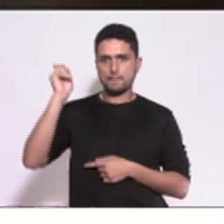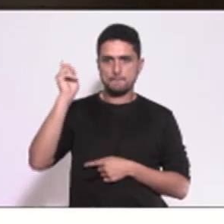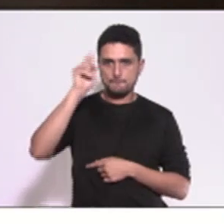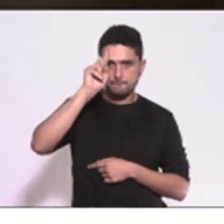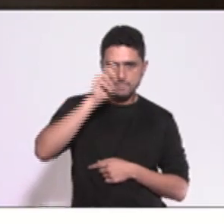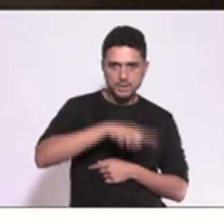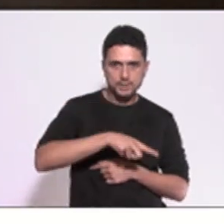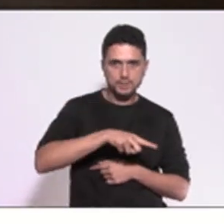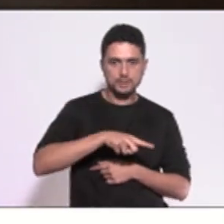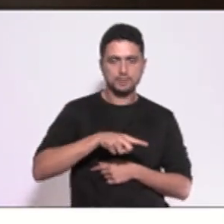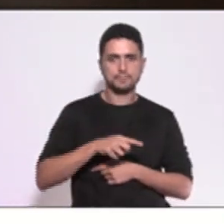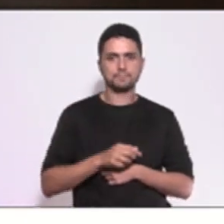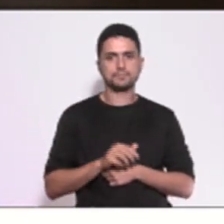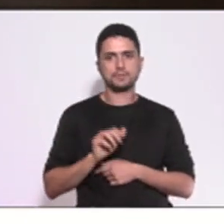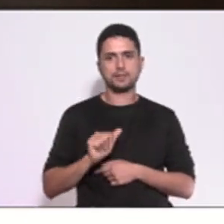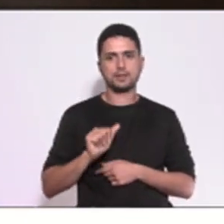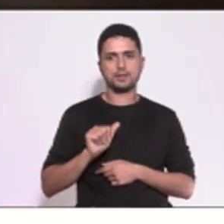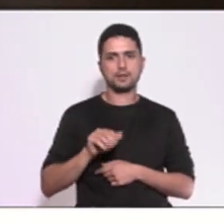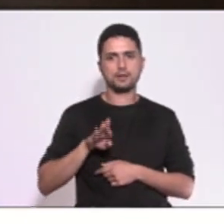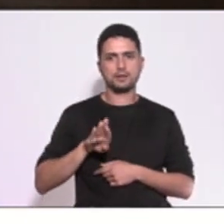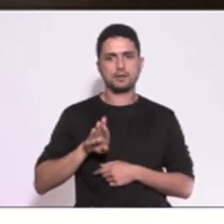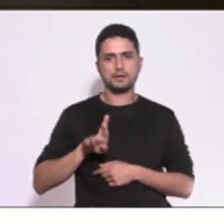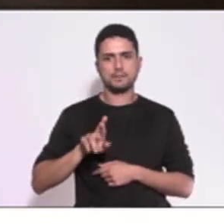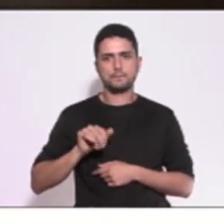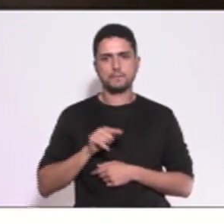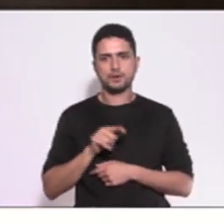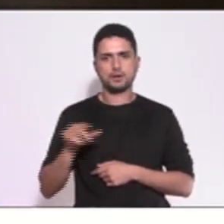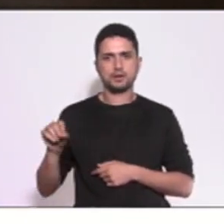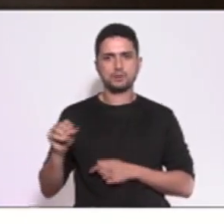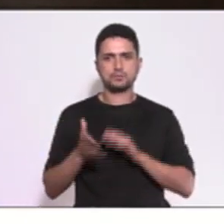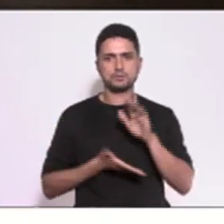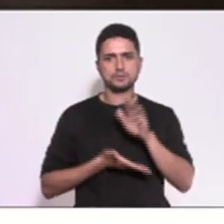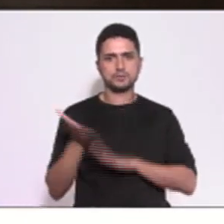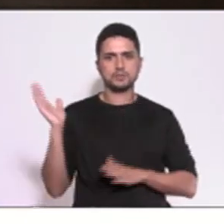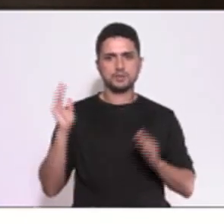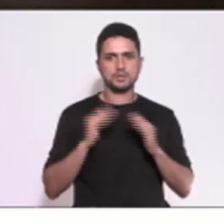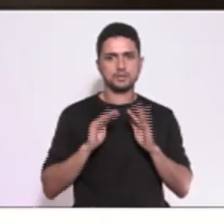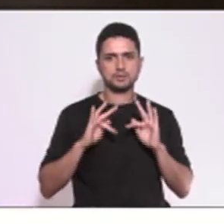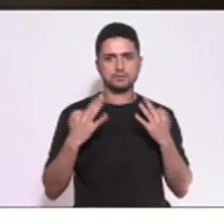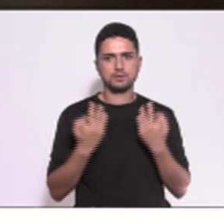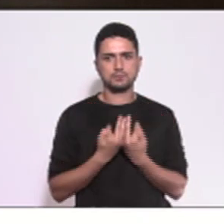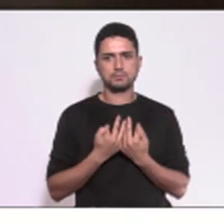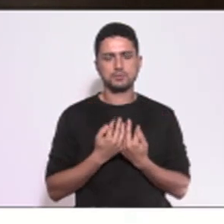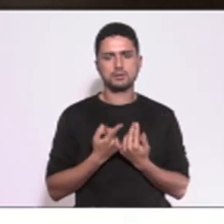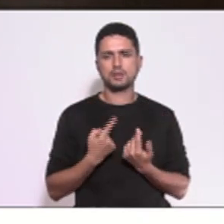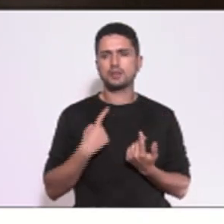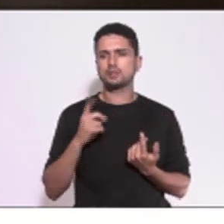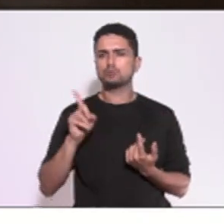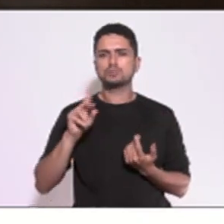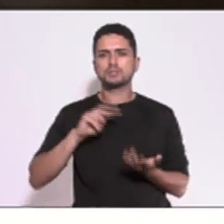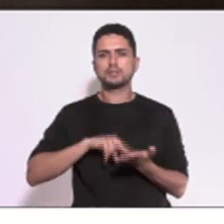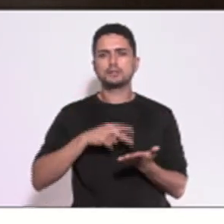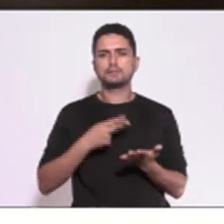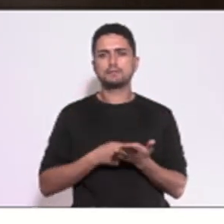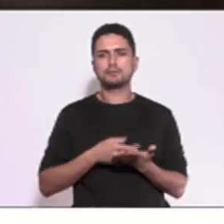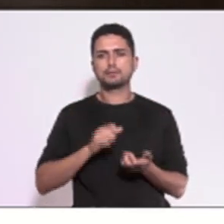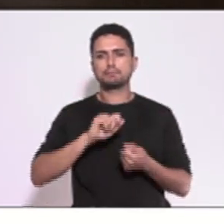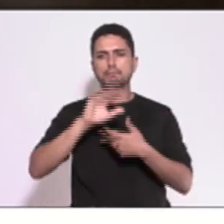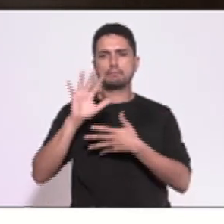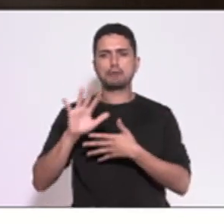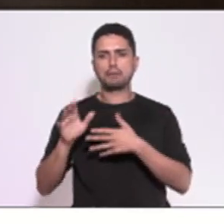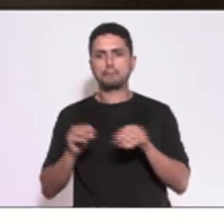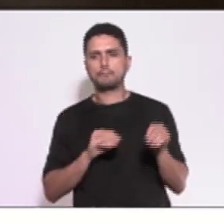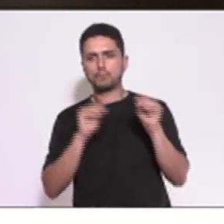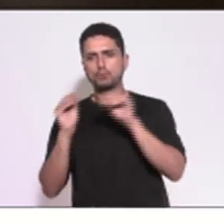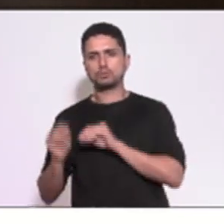sua cidade e depois da casa dos seus pais, porque essa saída não seria geográfica e sim emocional. E esse tem sido o rumo